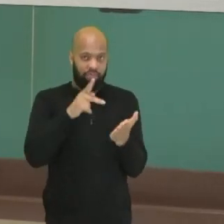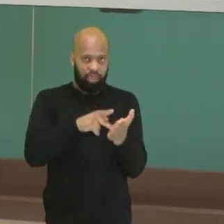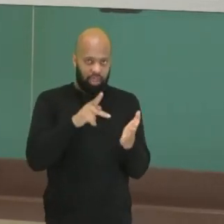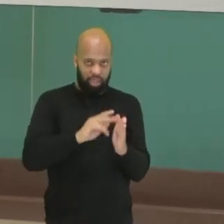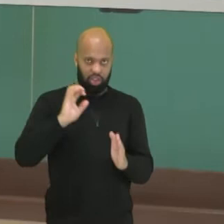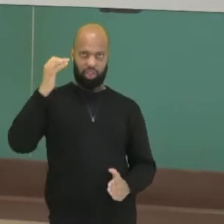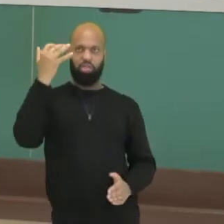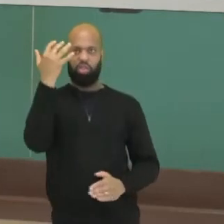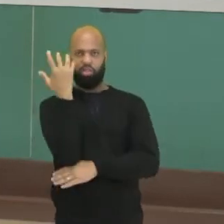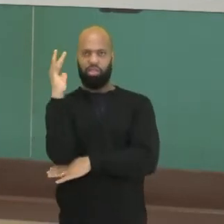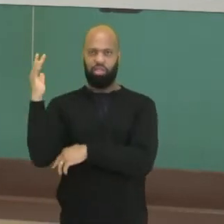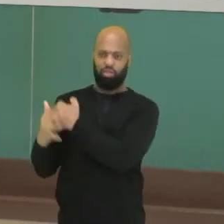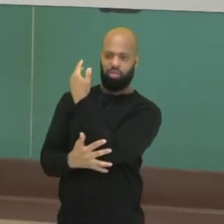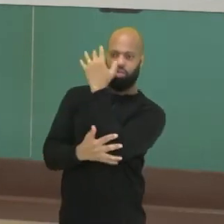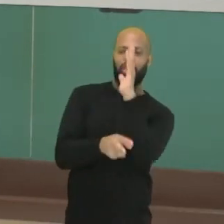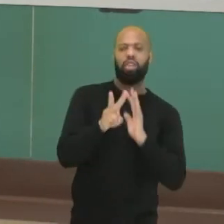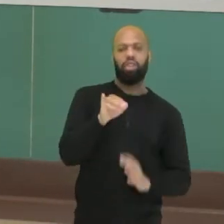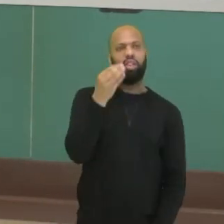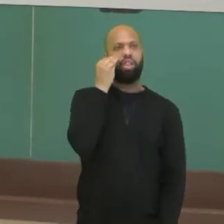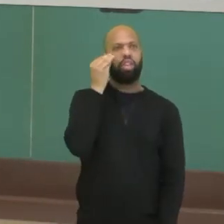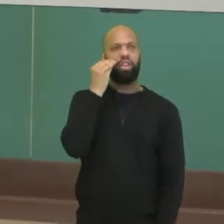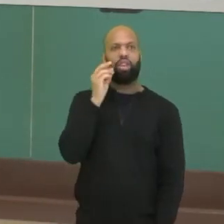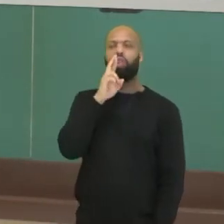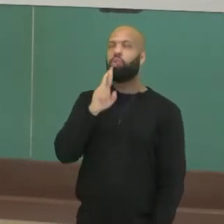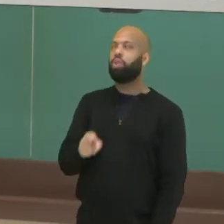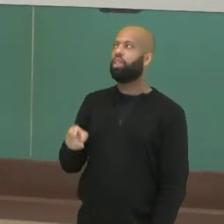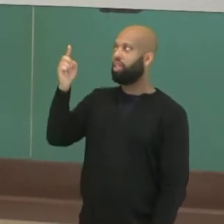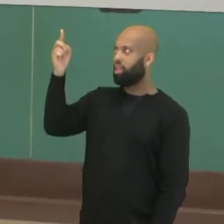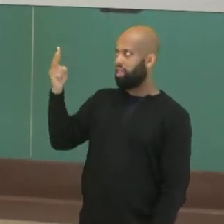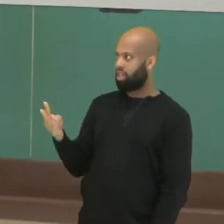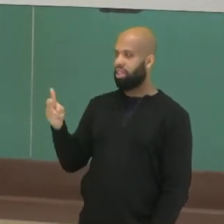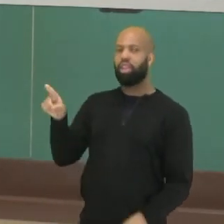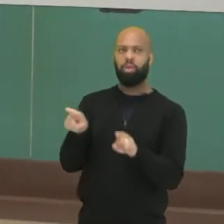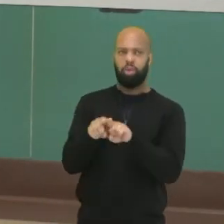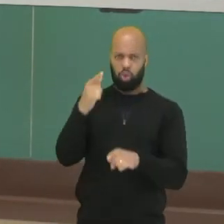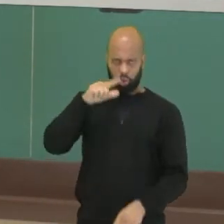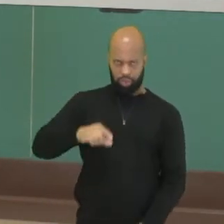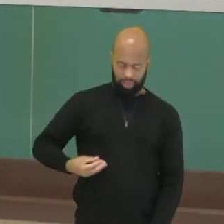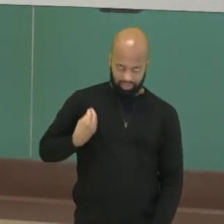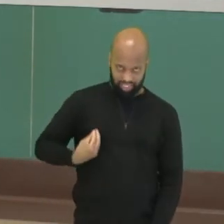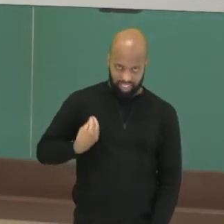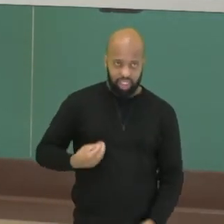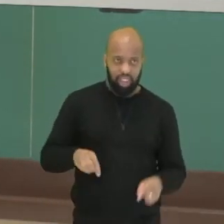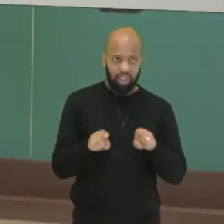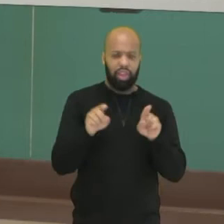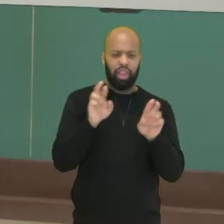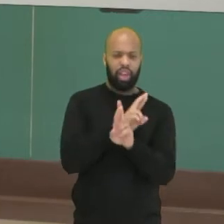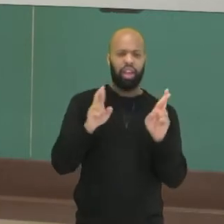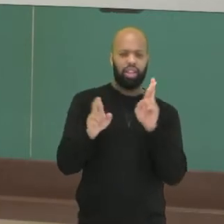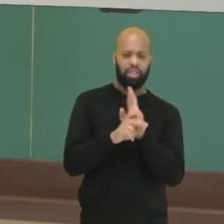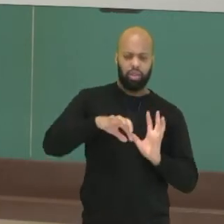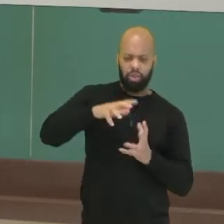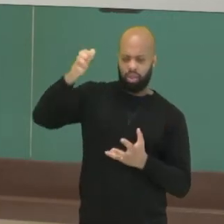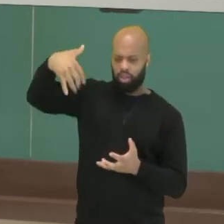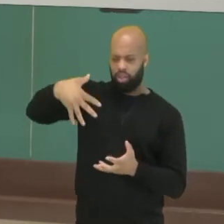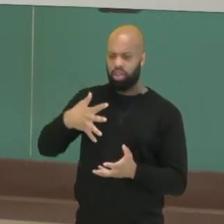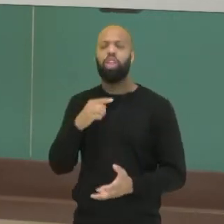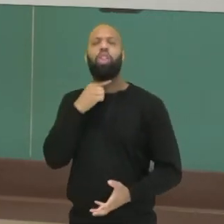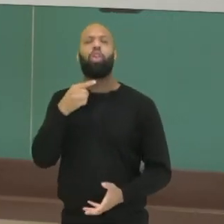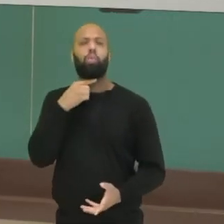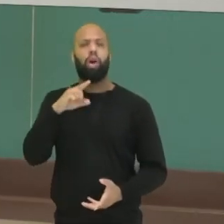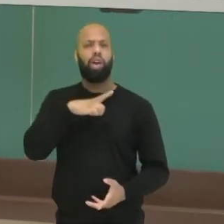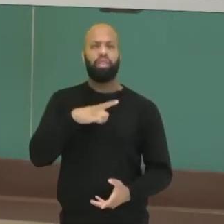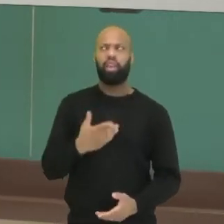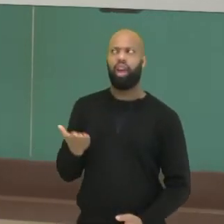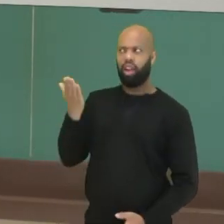na natureza e a gente vai tentar responder isso aqui. A planta vai sobreviver e a relação do efeito estufa natural com o efeito que vai